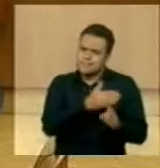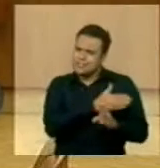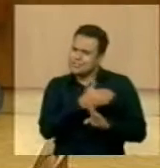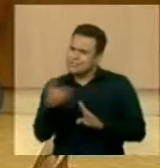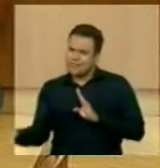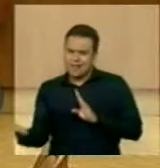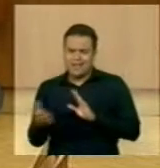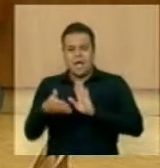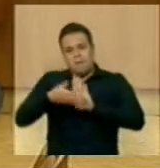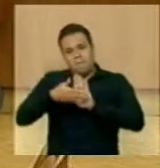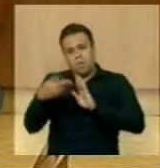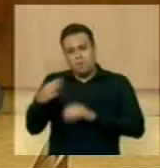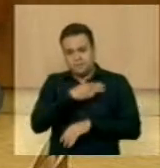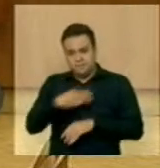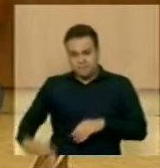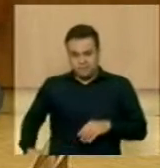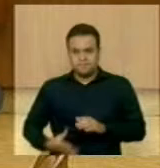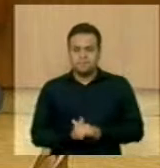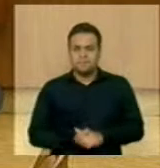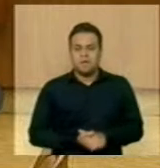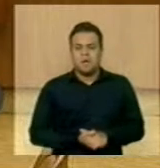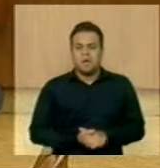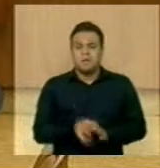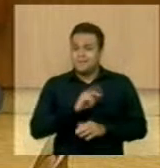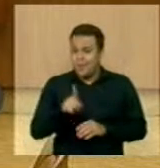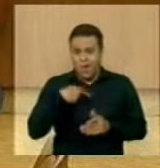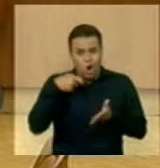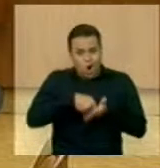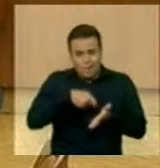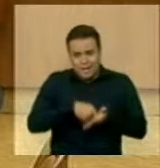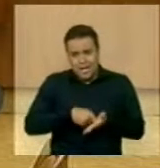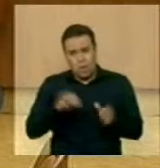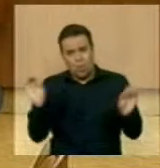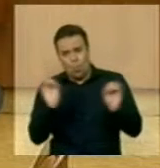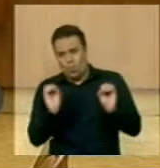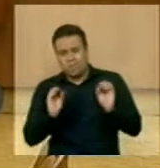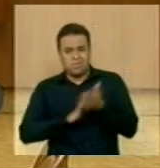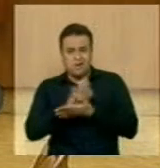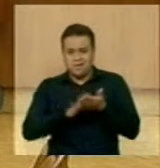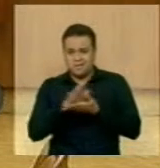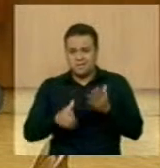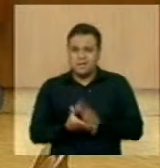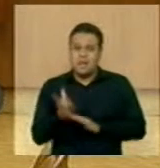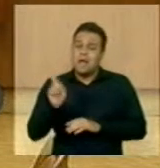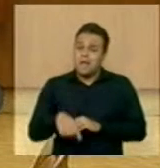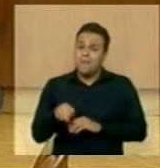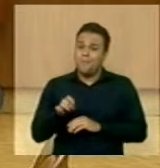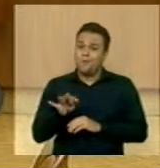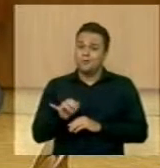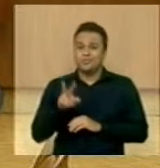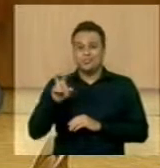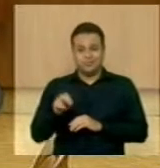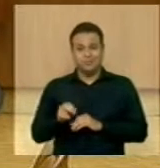conforme, portanto, nem se obriga, nem se desobriga. Só motiva o ato. É